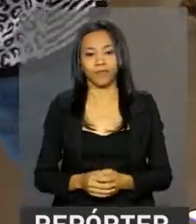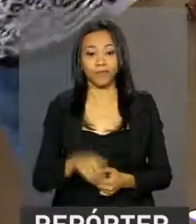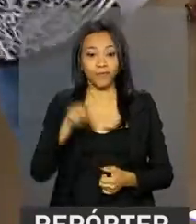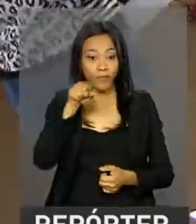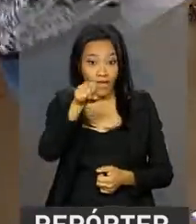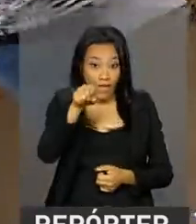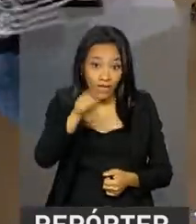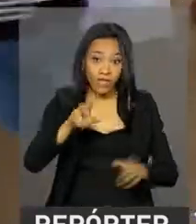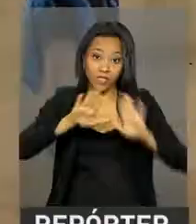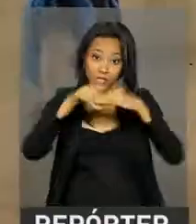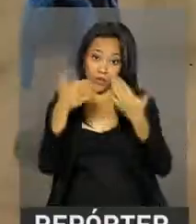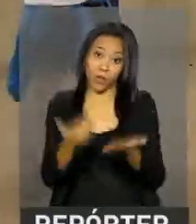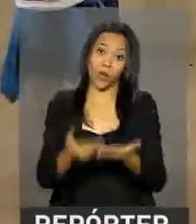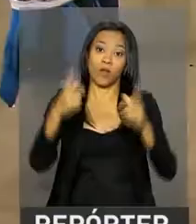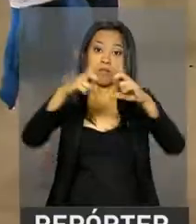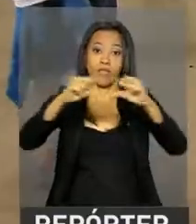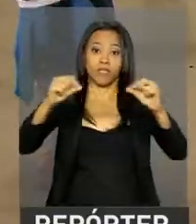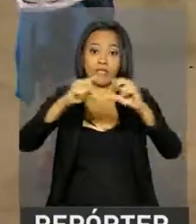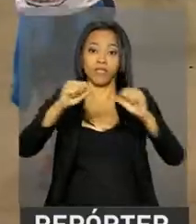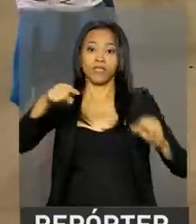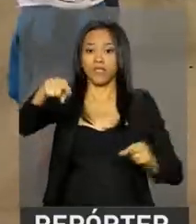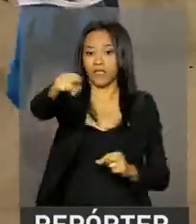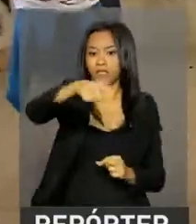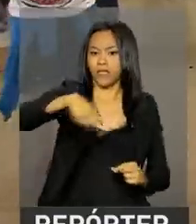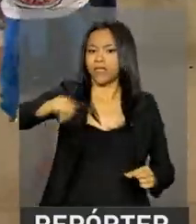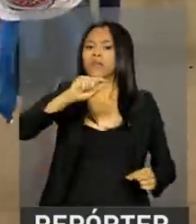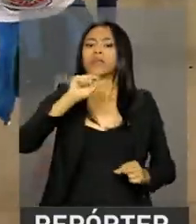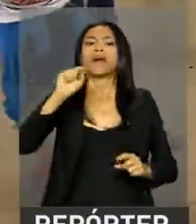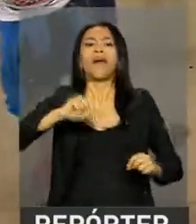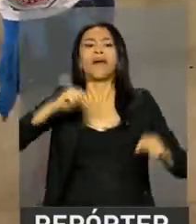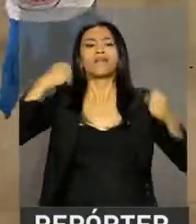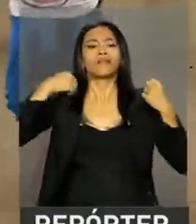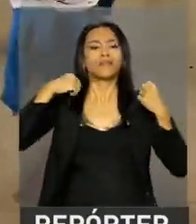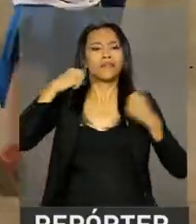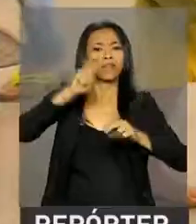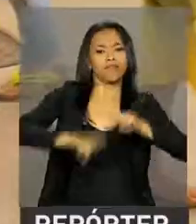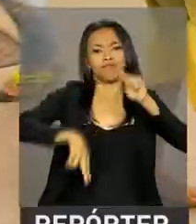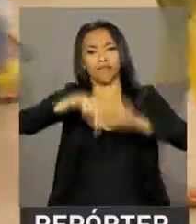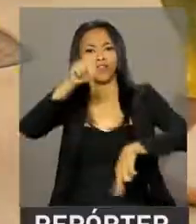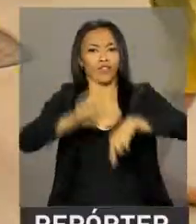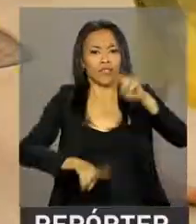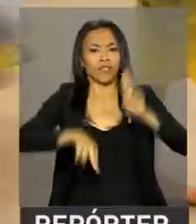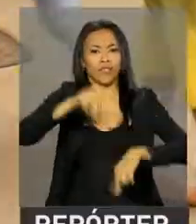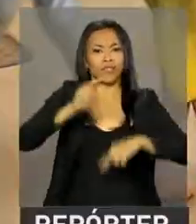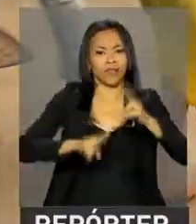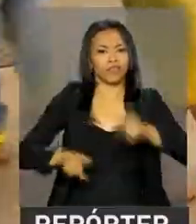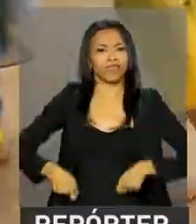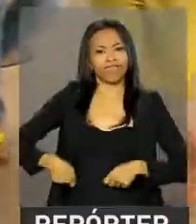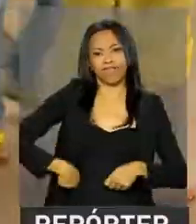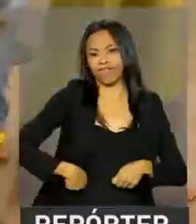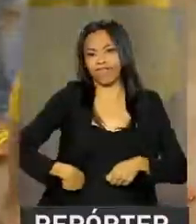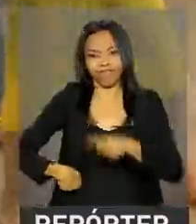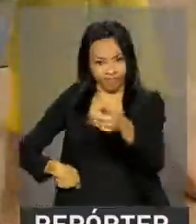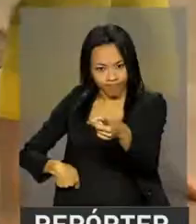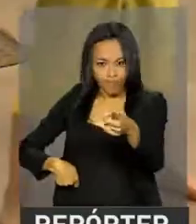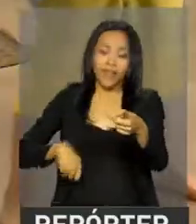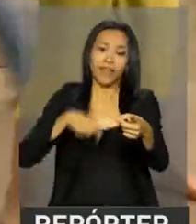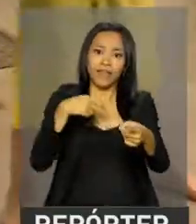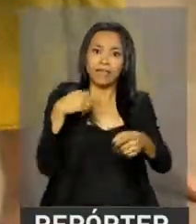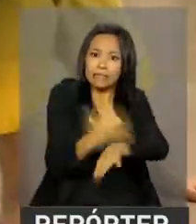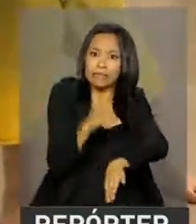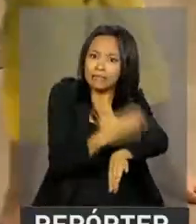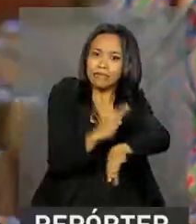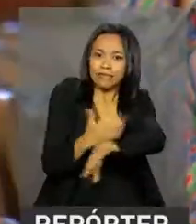Nesta escola de Brasília, uma das atividades dos alunos foi dança junina. E para repor tanta energia gasta com